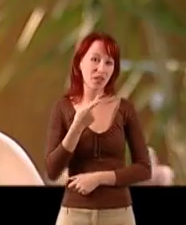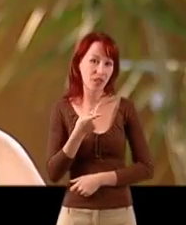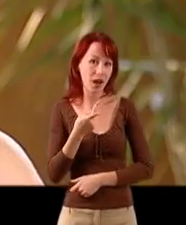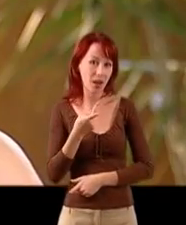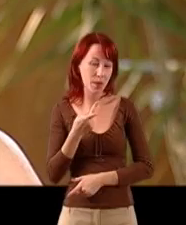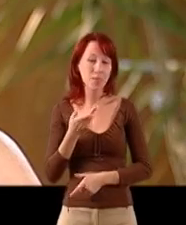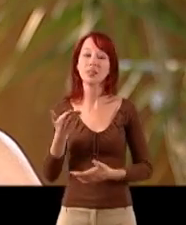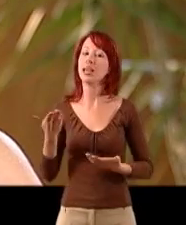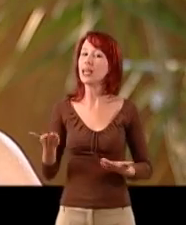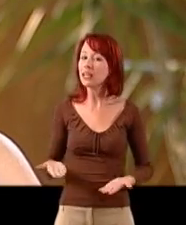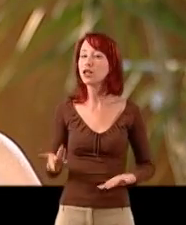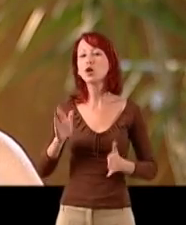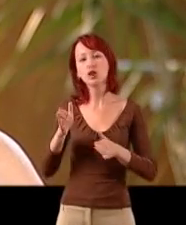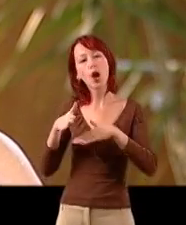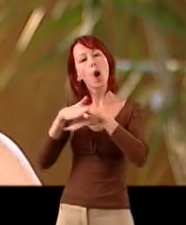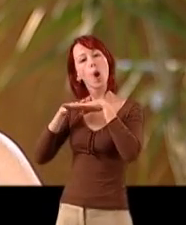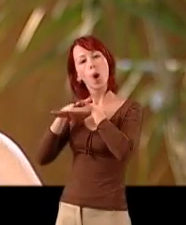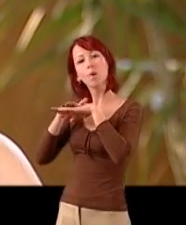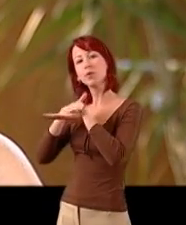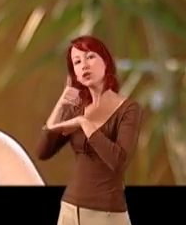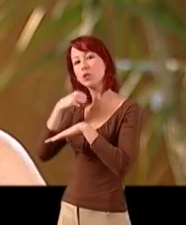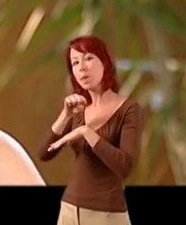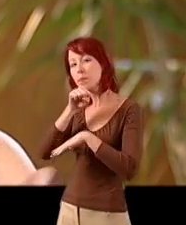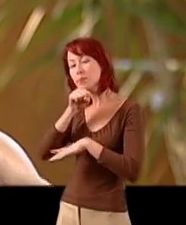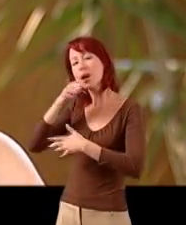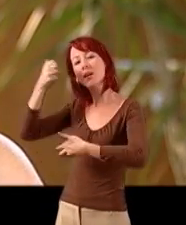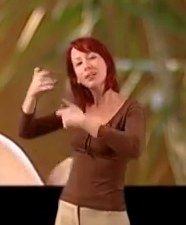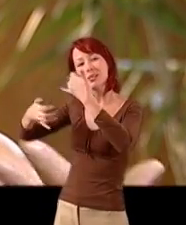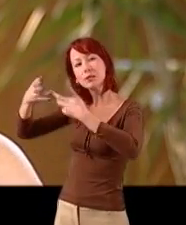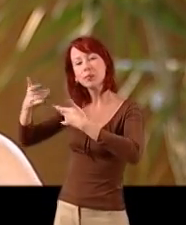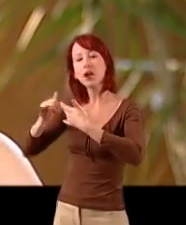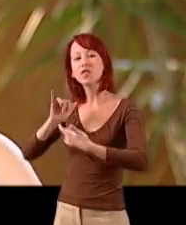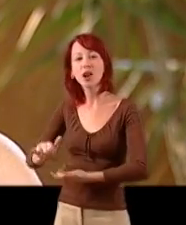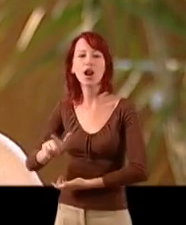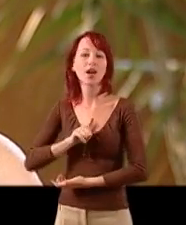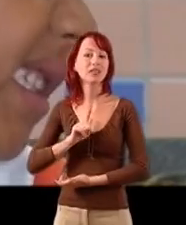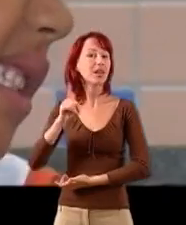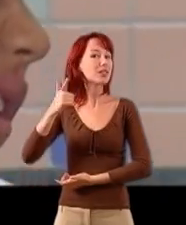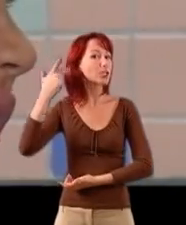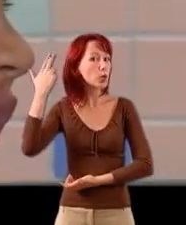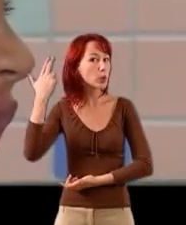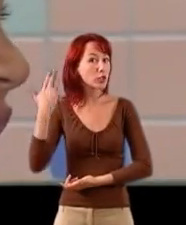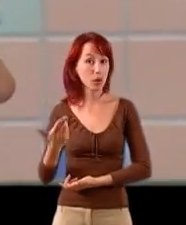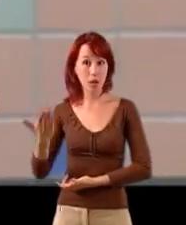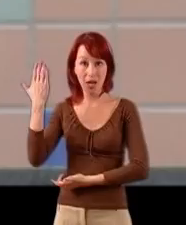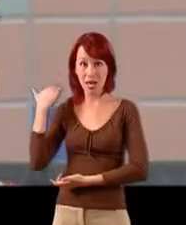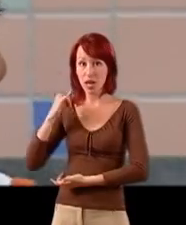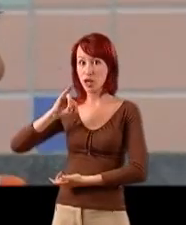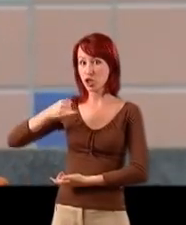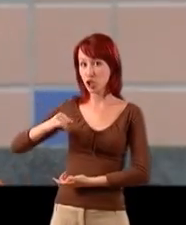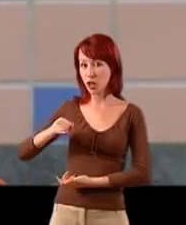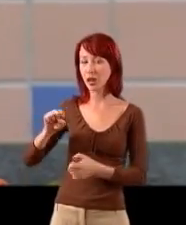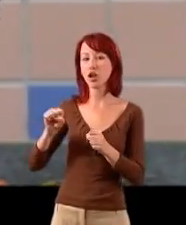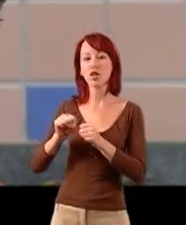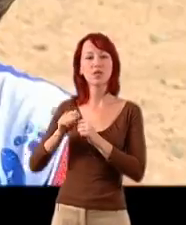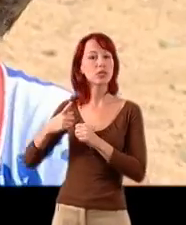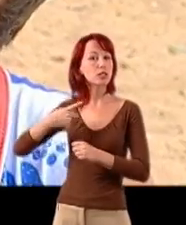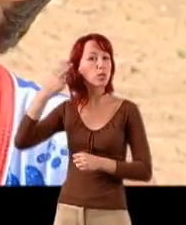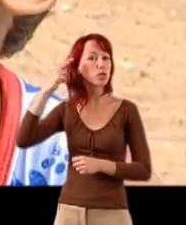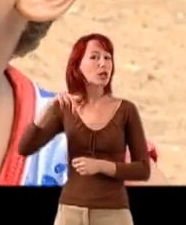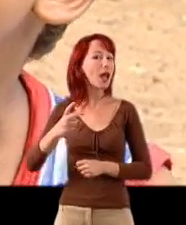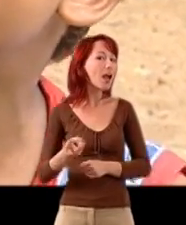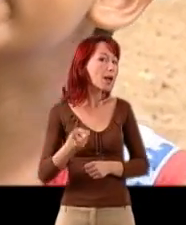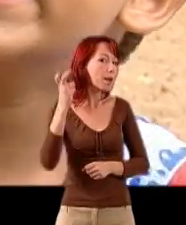fala. Diante disso, a gente conversou com a mãe que existia um tratamento cirúrgico. Em janeiro, ele realizou a cirurgia,